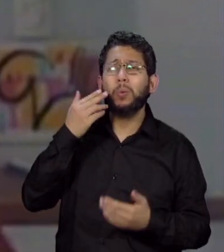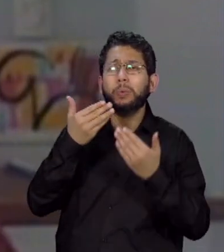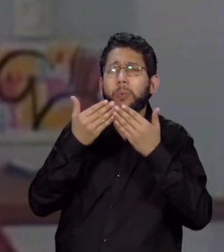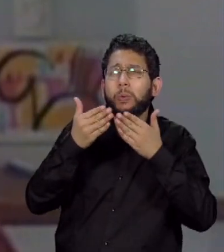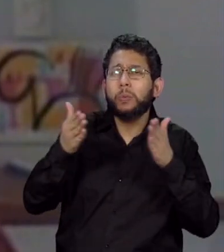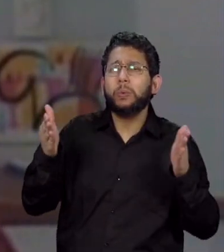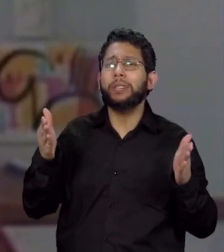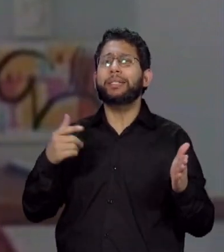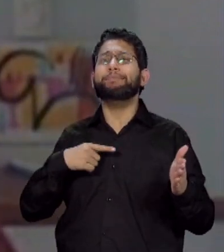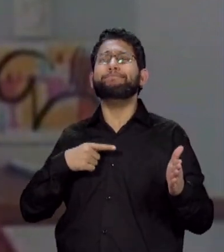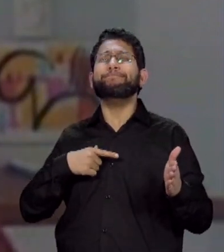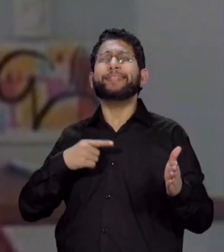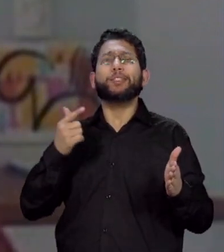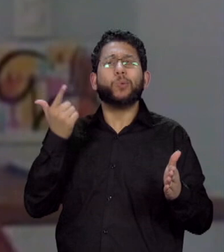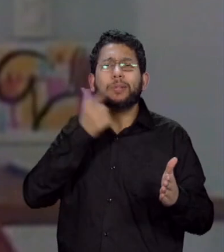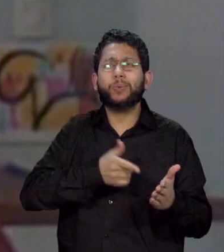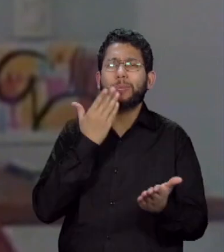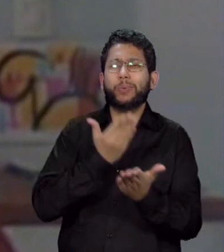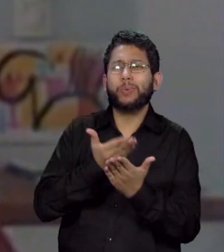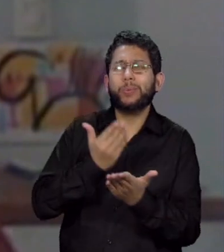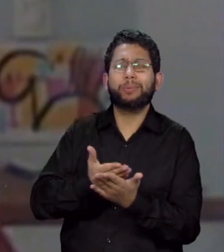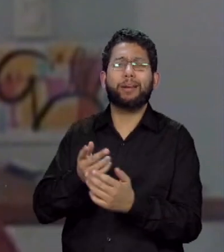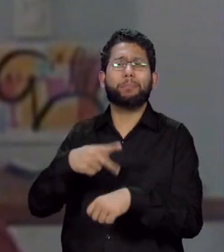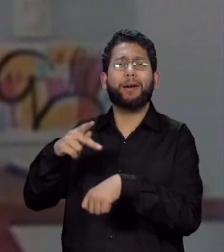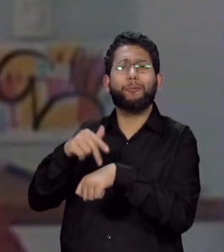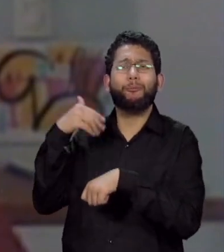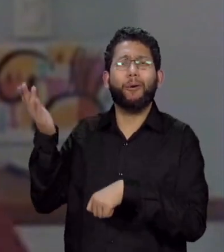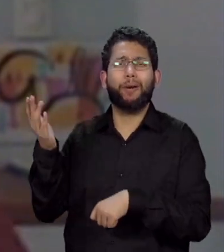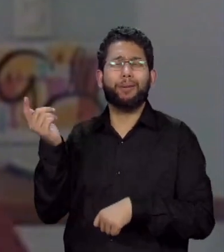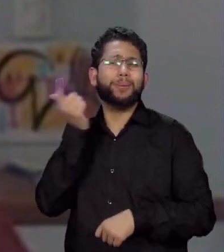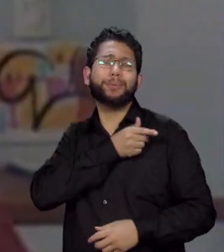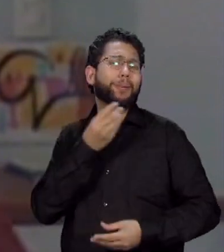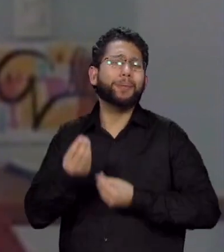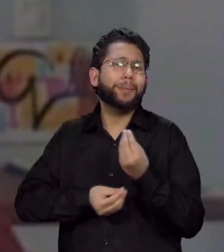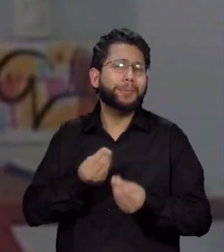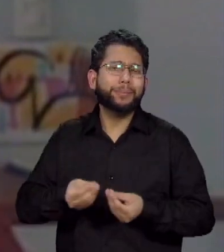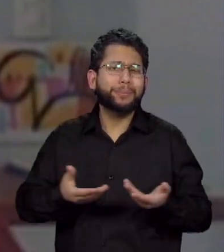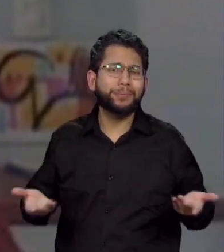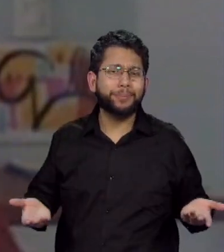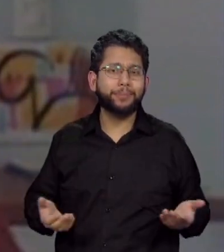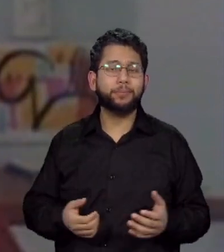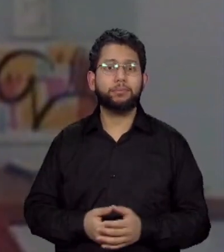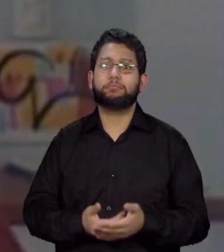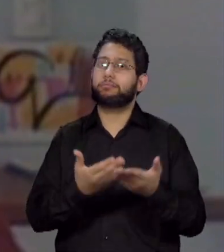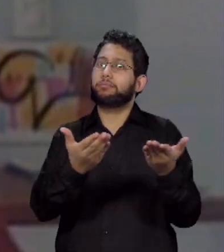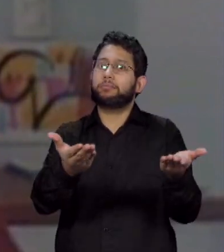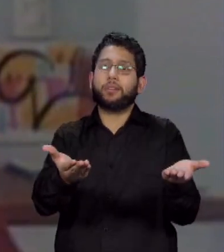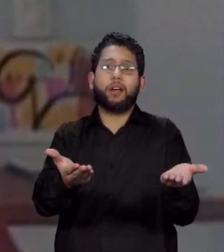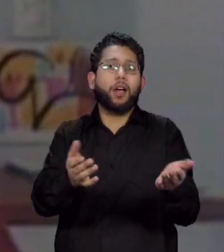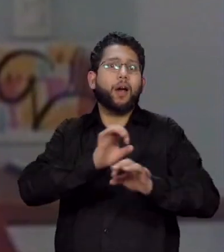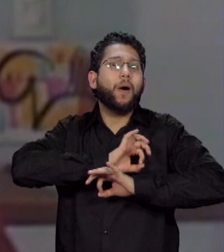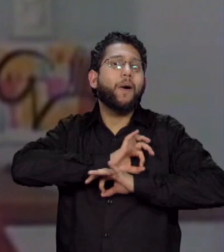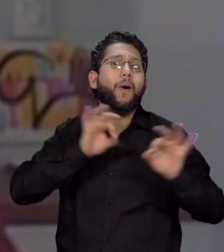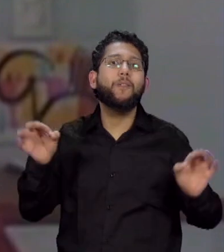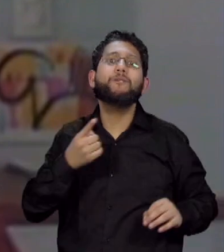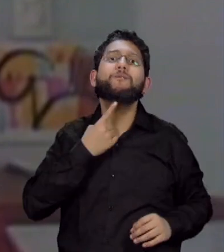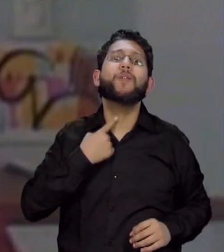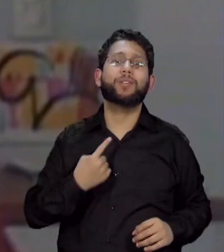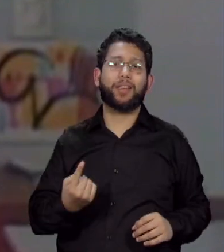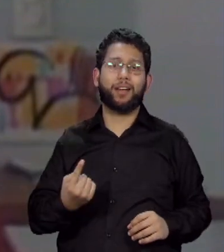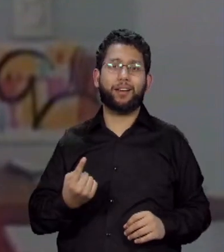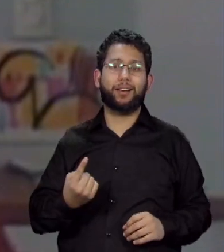relacionados a cinema fora do país. Contemplando todo o seu repertório profissional, gostaria de saber se existe alguma dica para ajudar jovens sonhadores como eu. De buscar